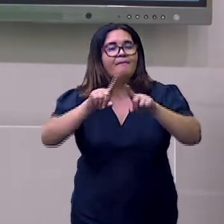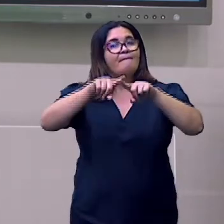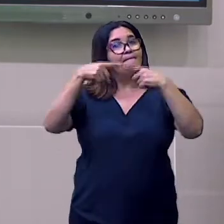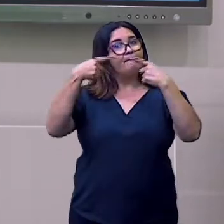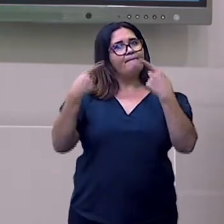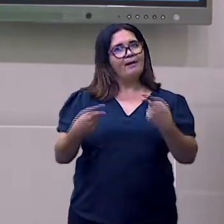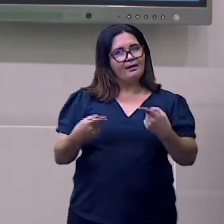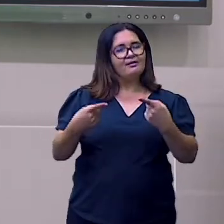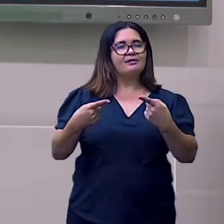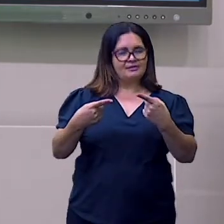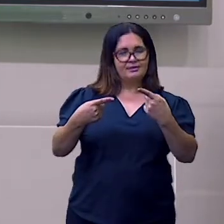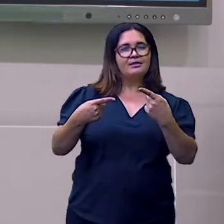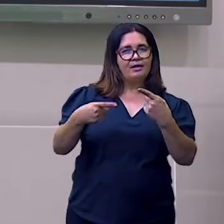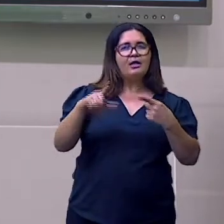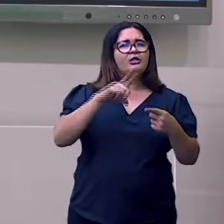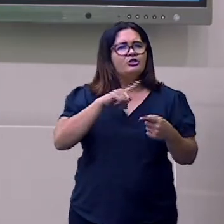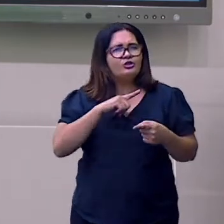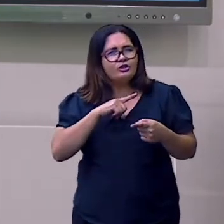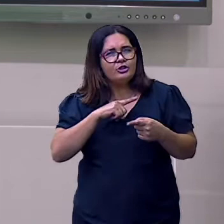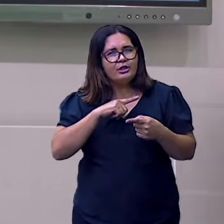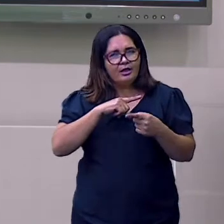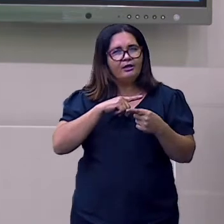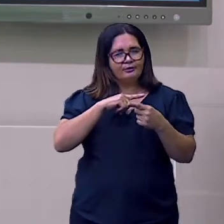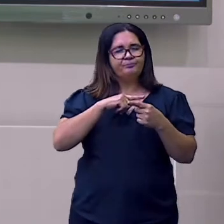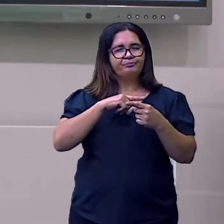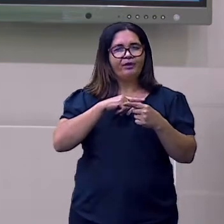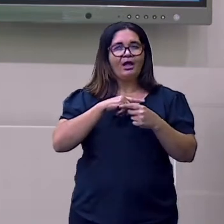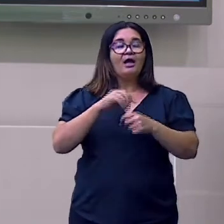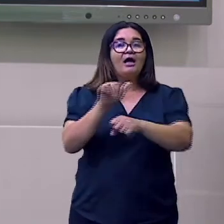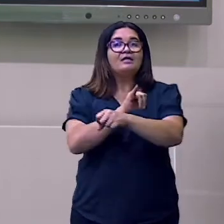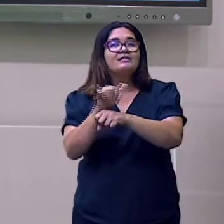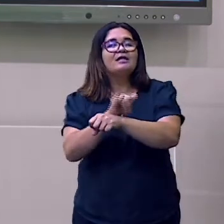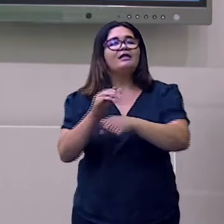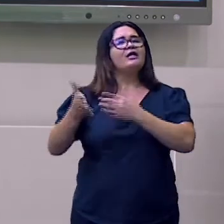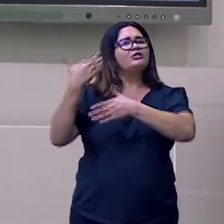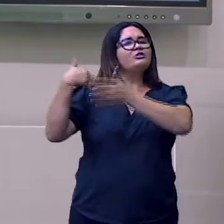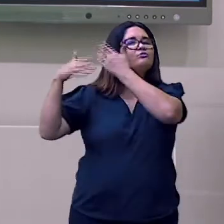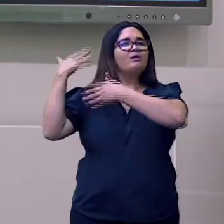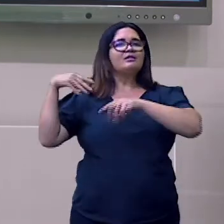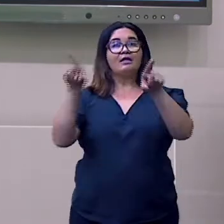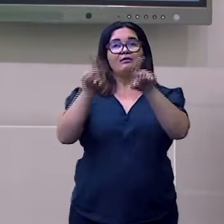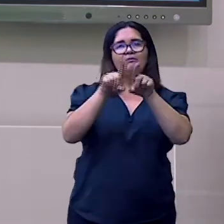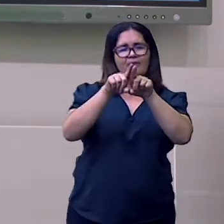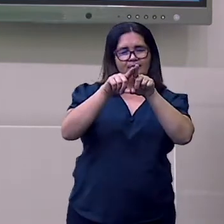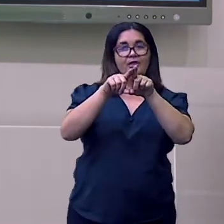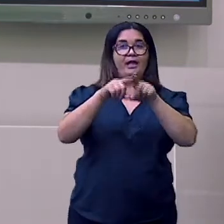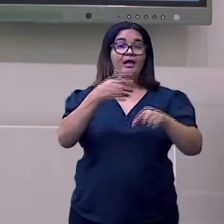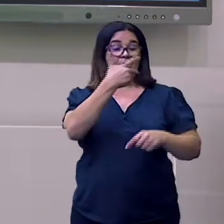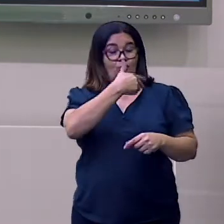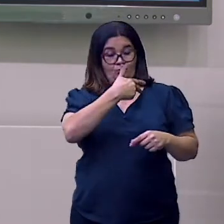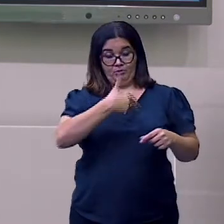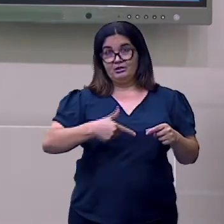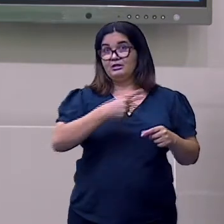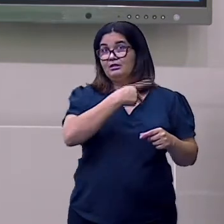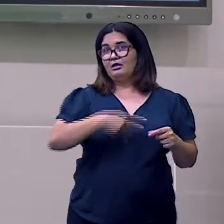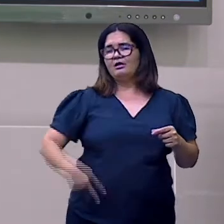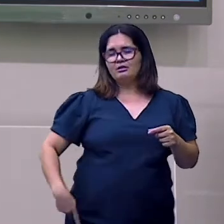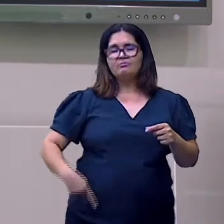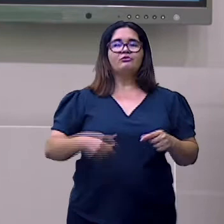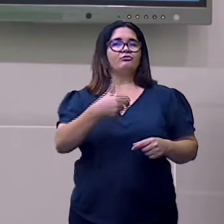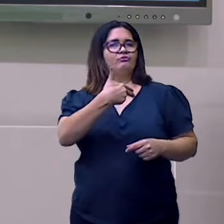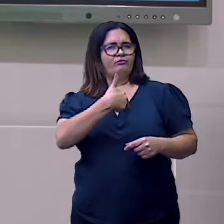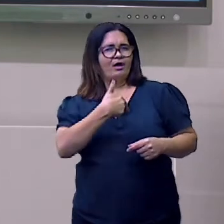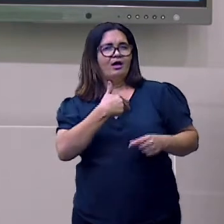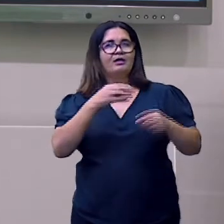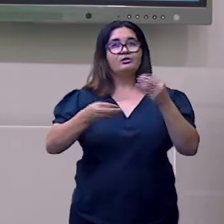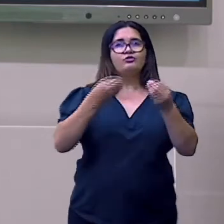do governo Vargas, ela começou com algumas características, como os vínculos do